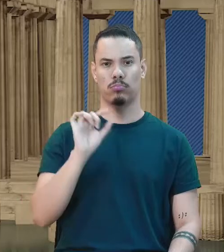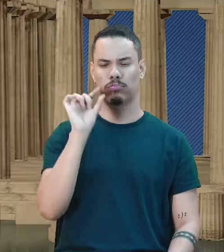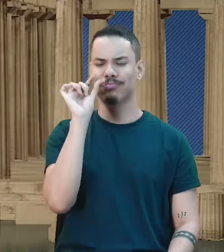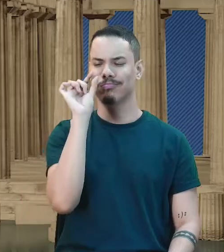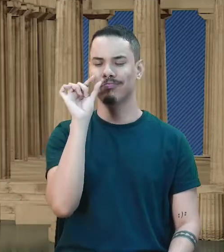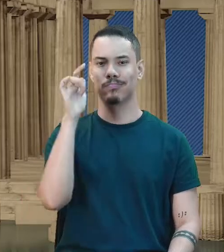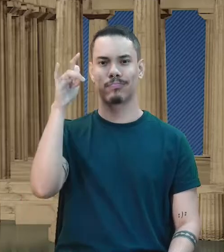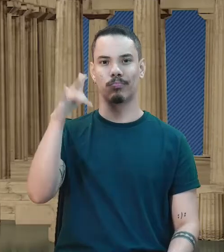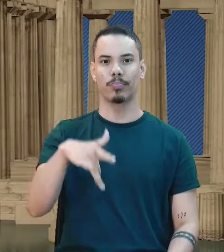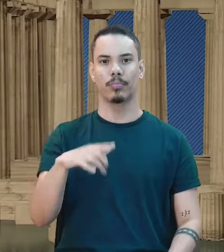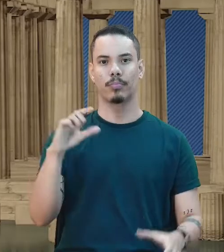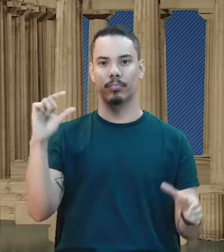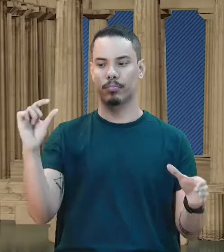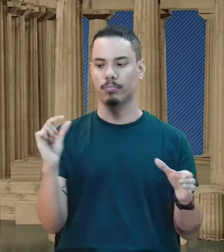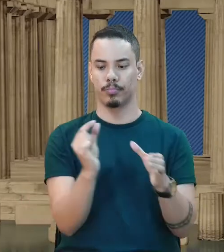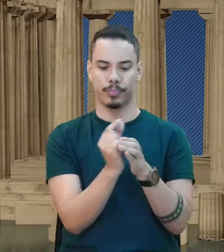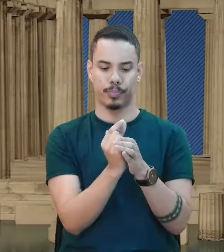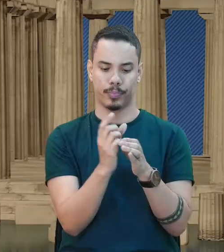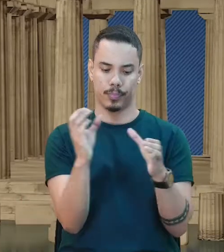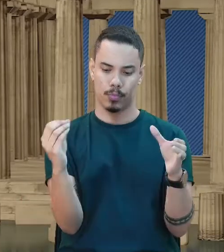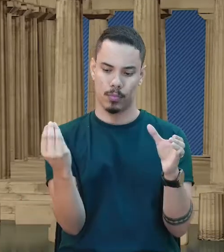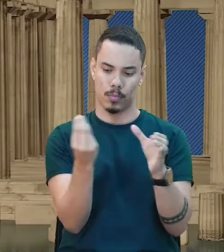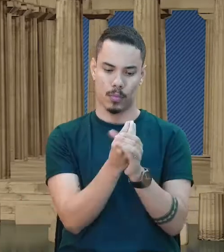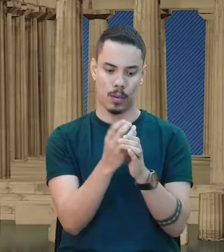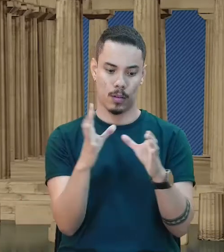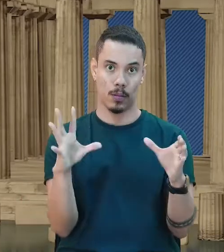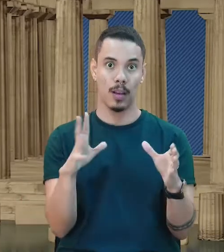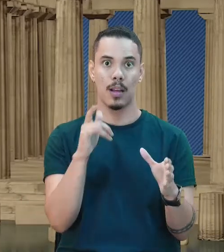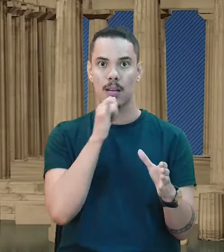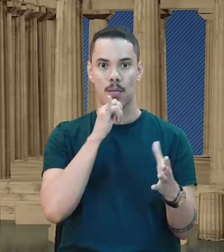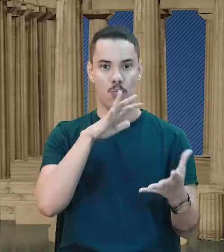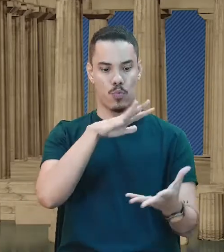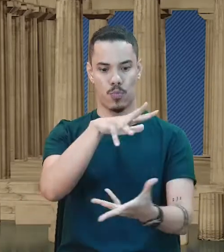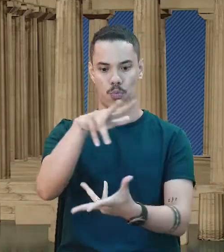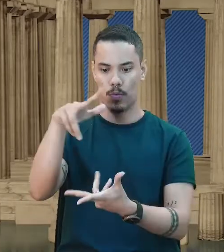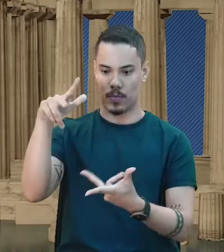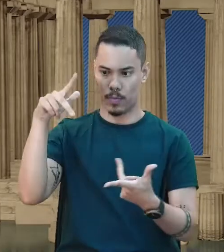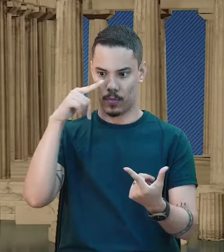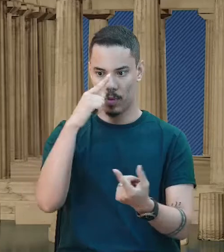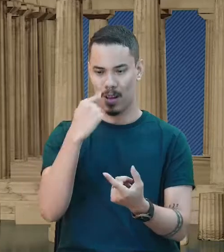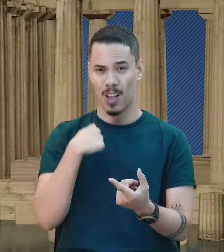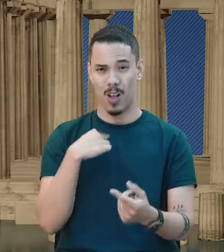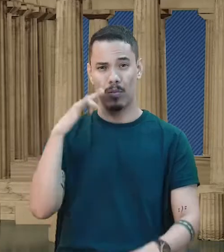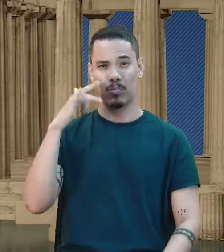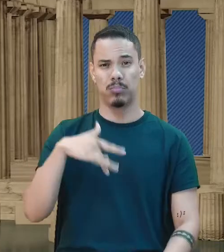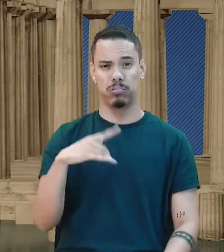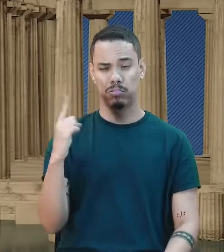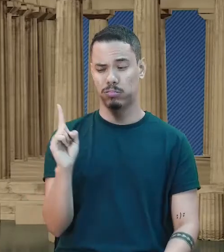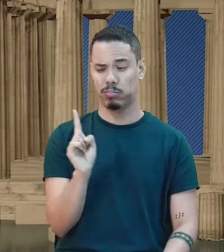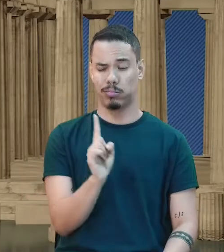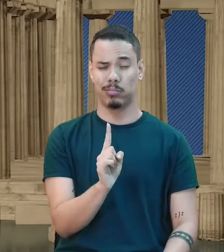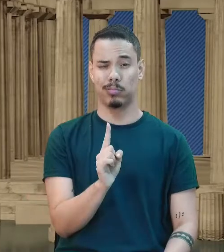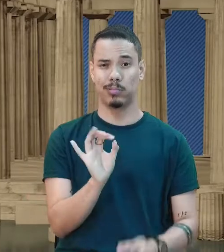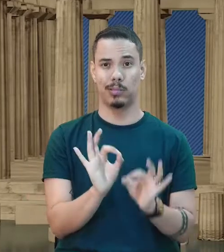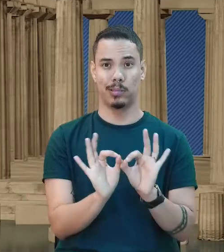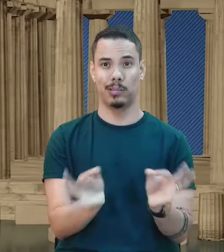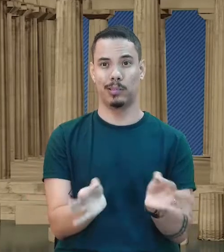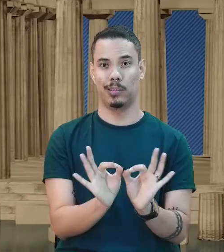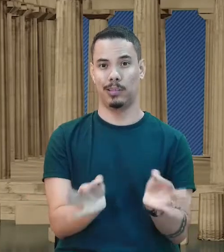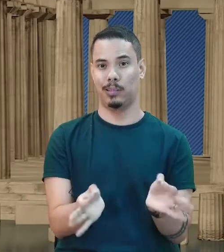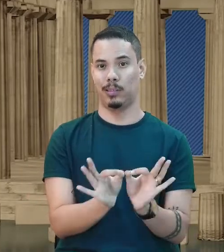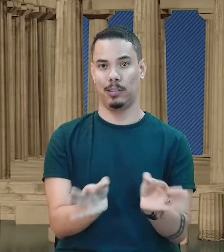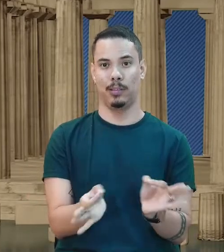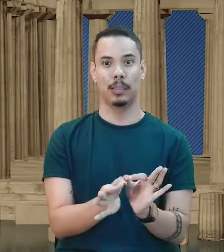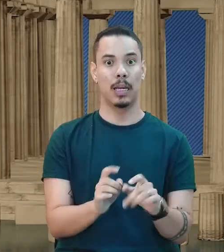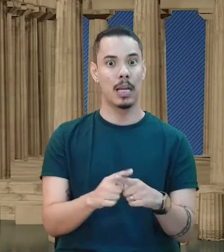do universo. É como se o universo todo estivesse em mim, em uma pequena parte. Então, eu não estou no